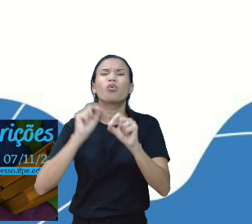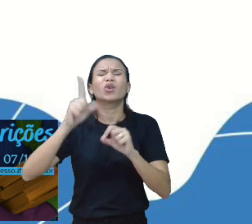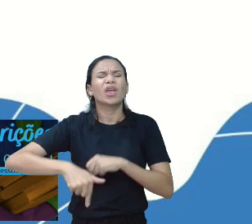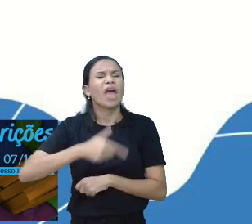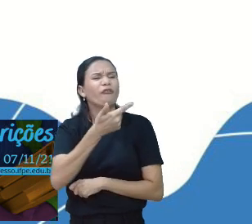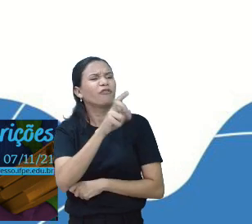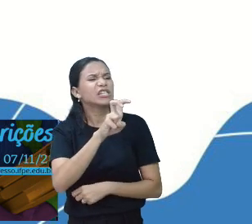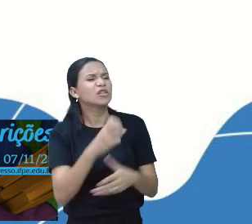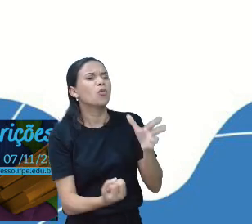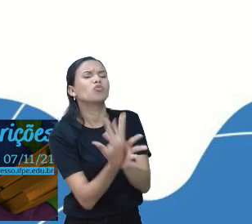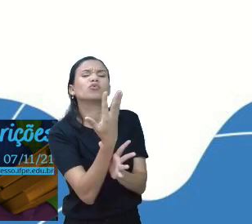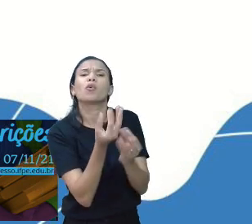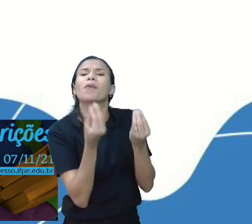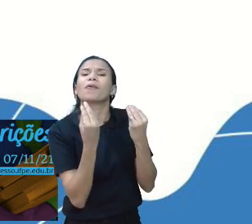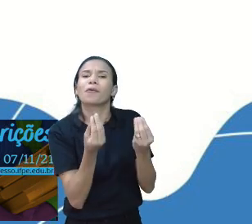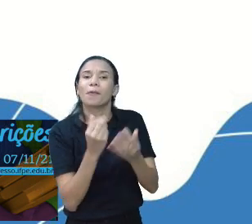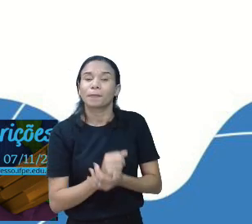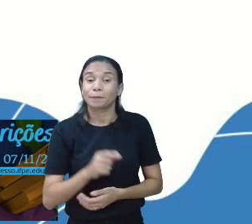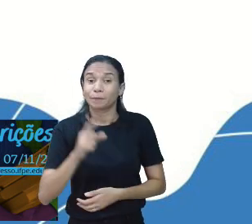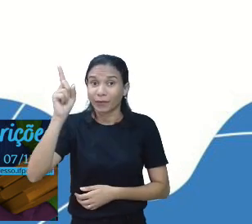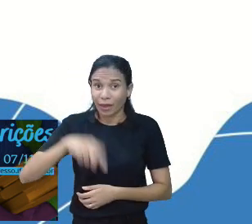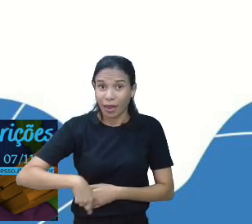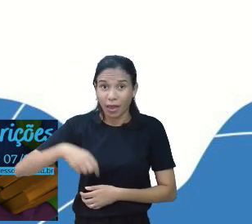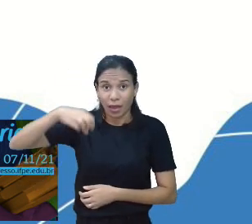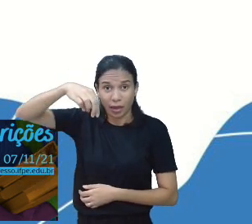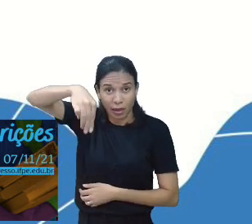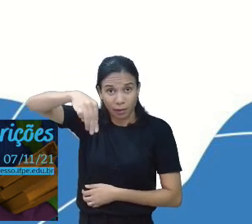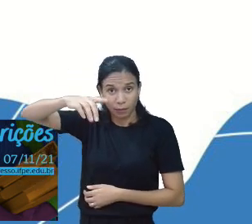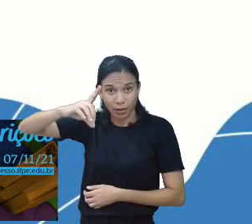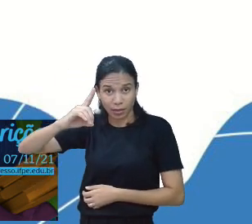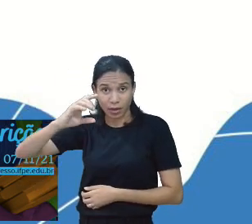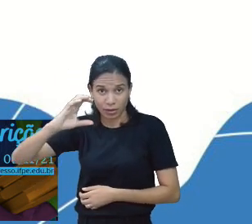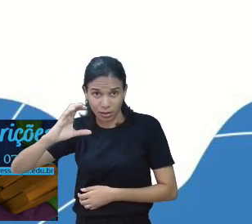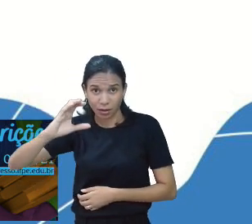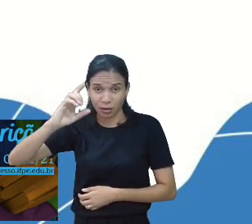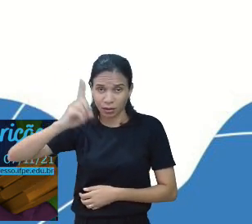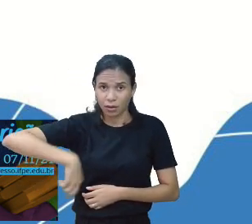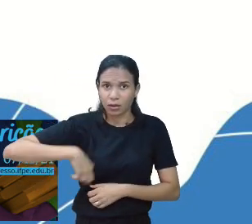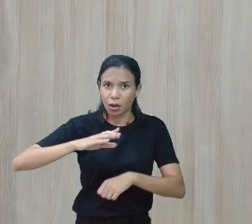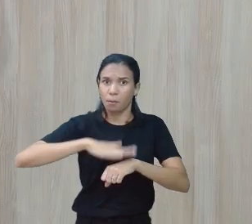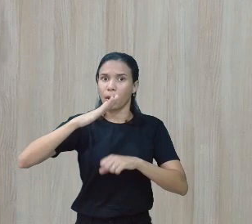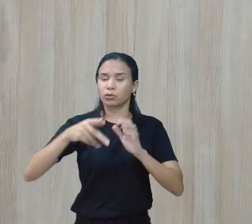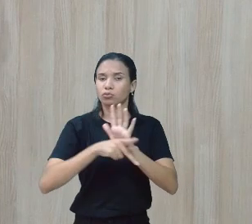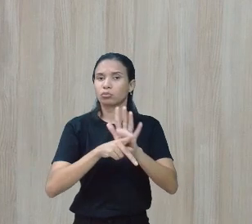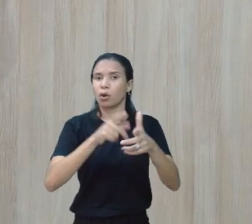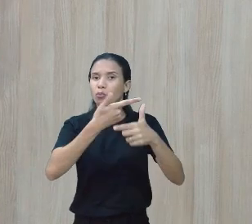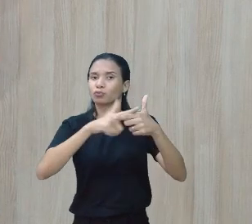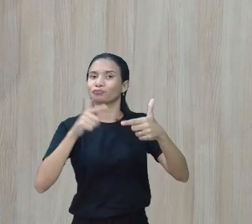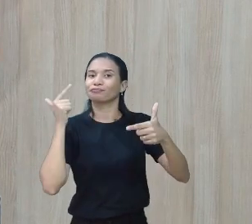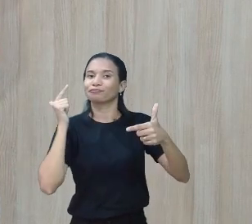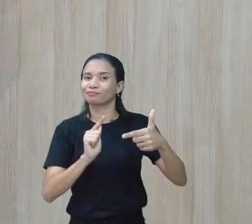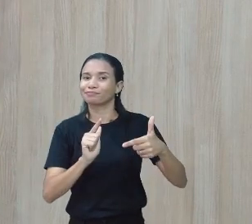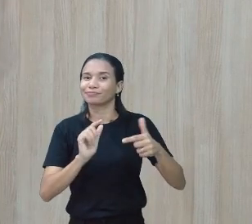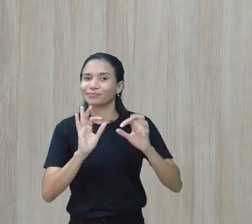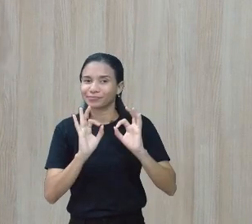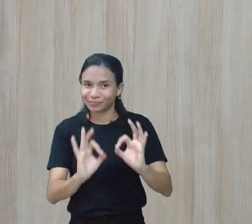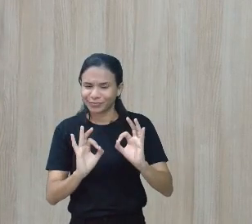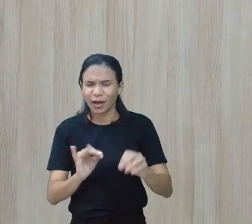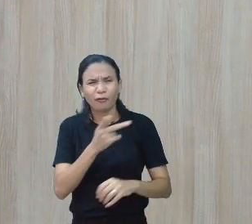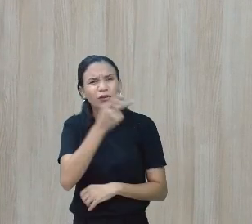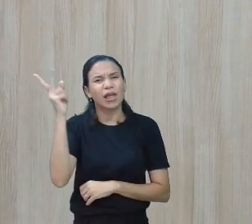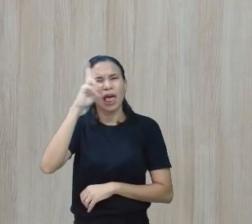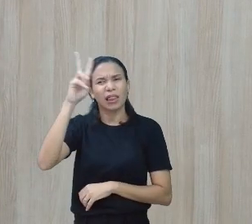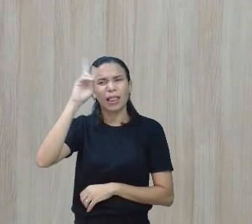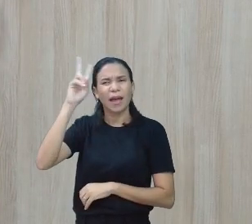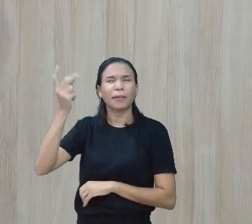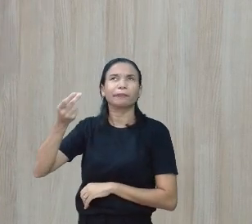onde surgiu esse 25? É o MDC, o máximo divisor comum, tá, gente? Se você recordar lá de